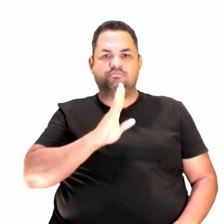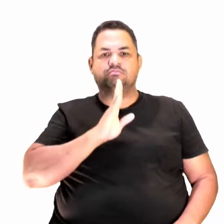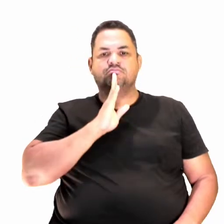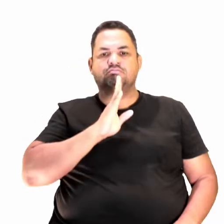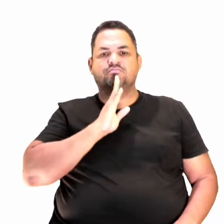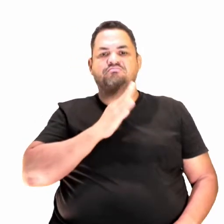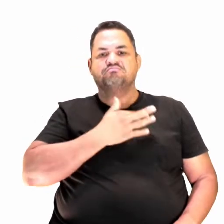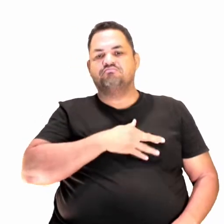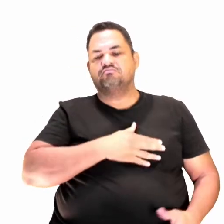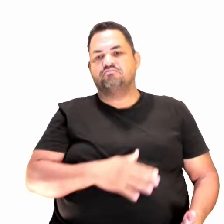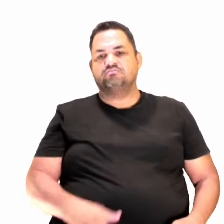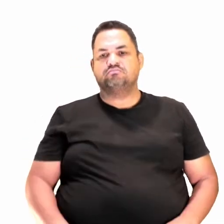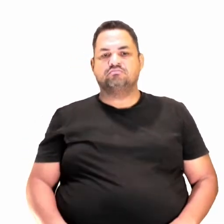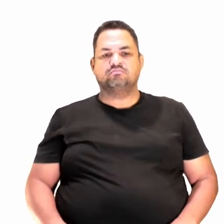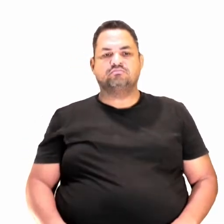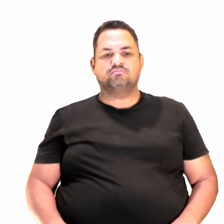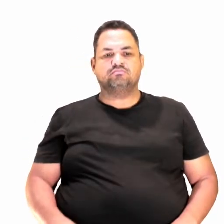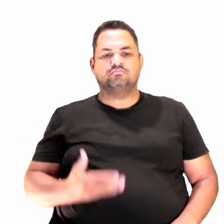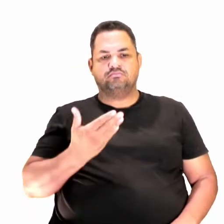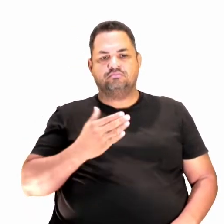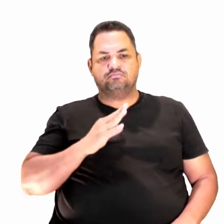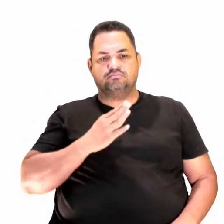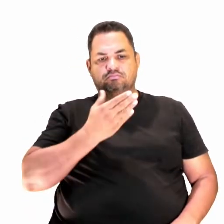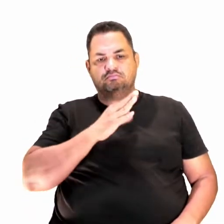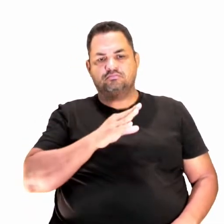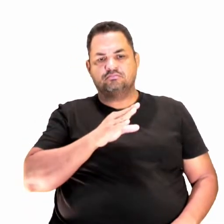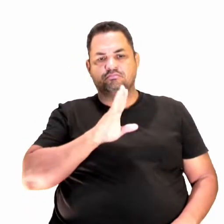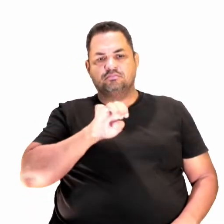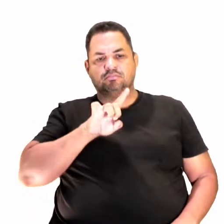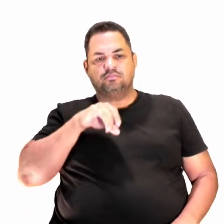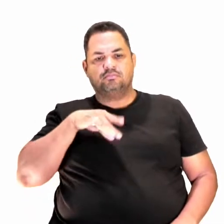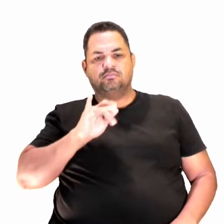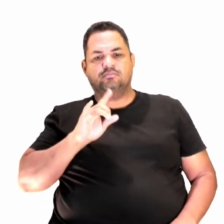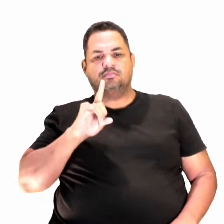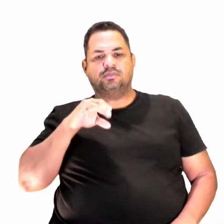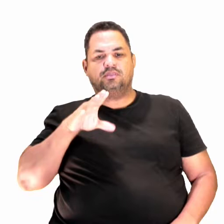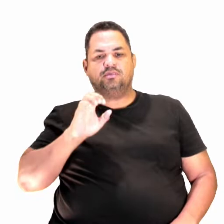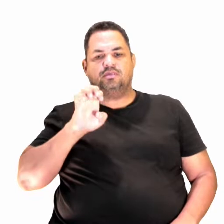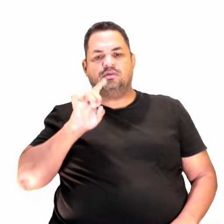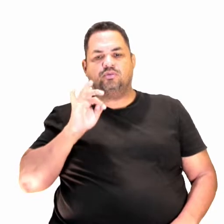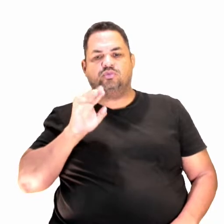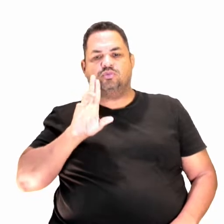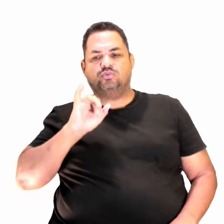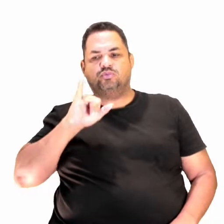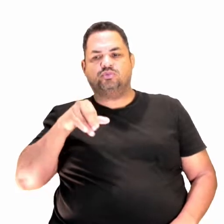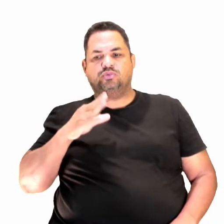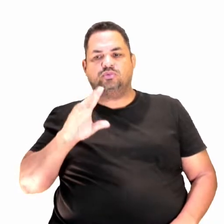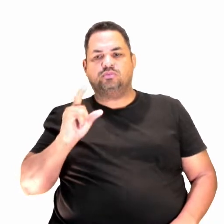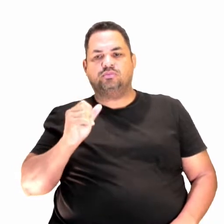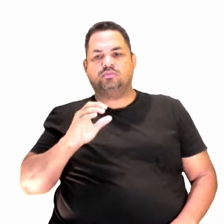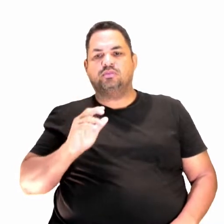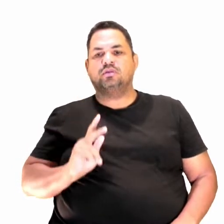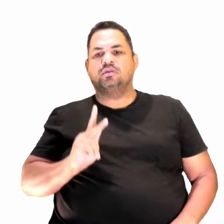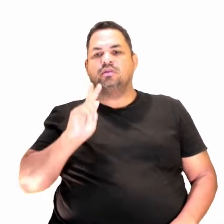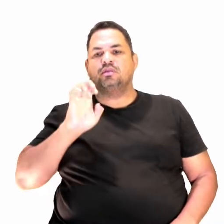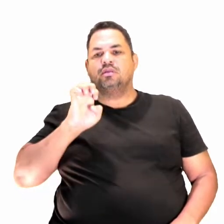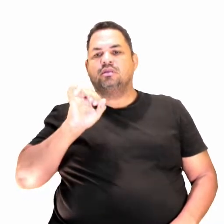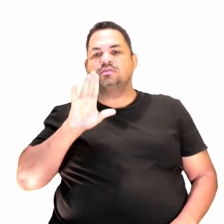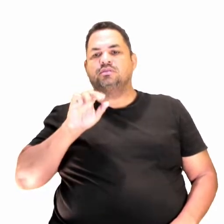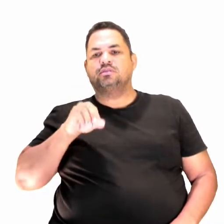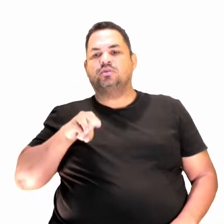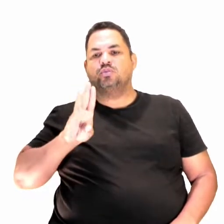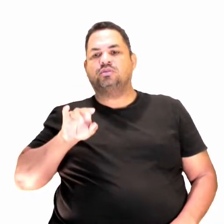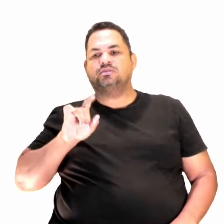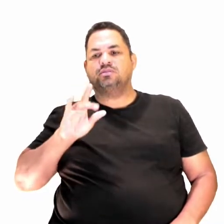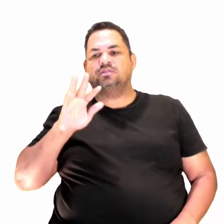conhecidas. Lady Diana, o Elton John e a Kate Winslet.